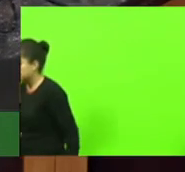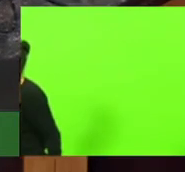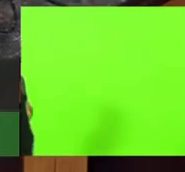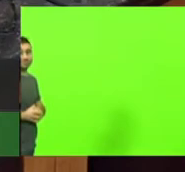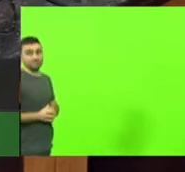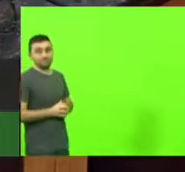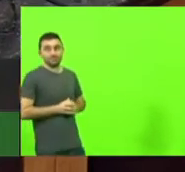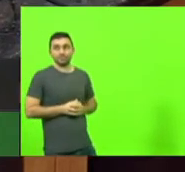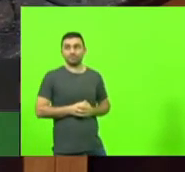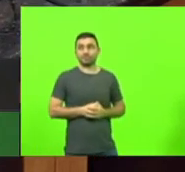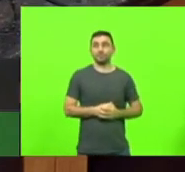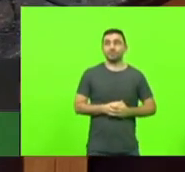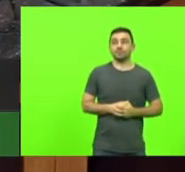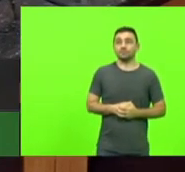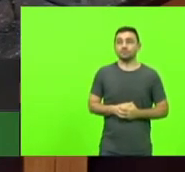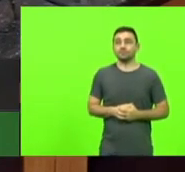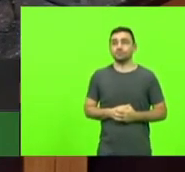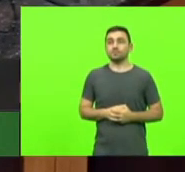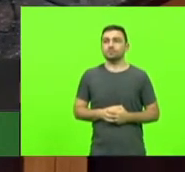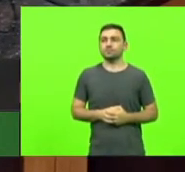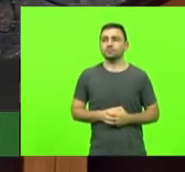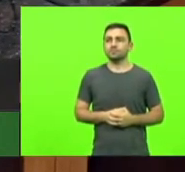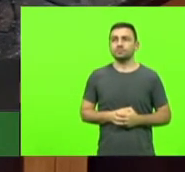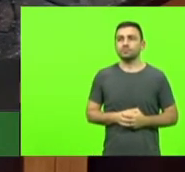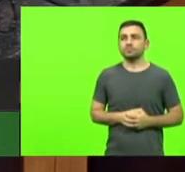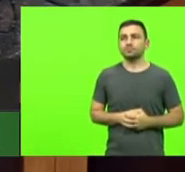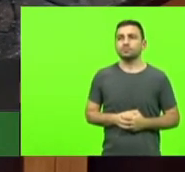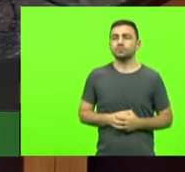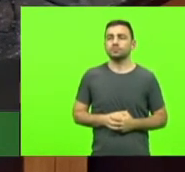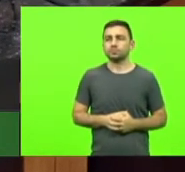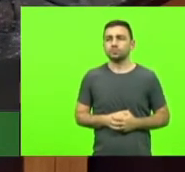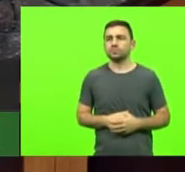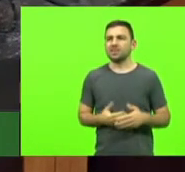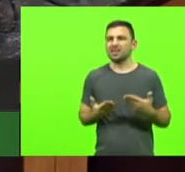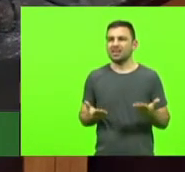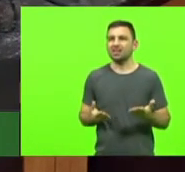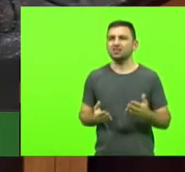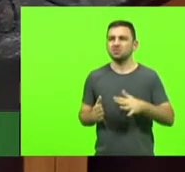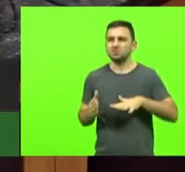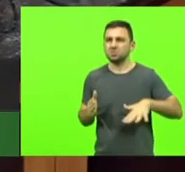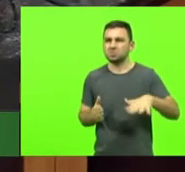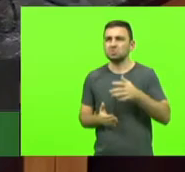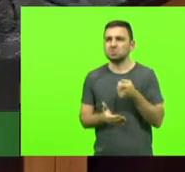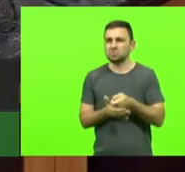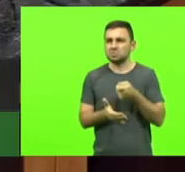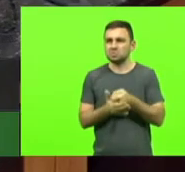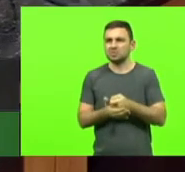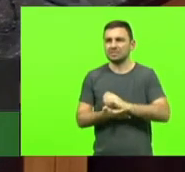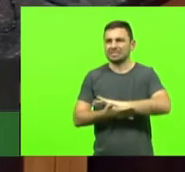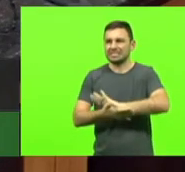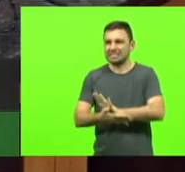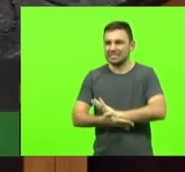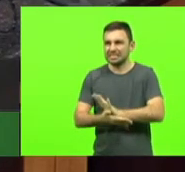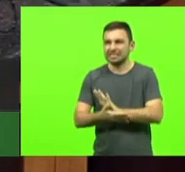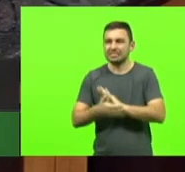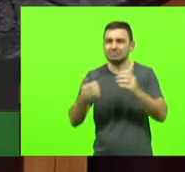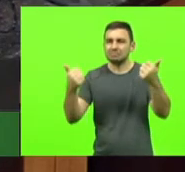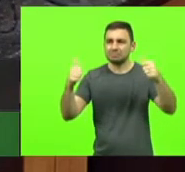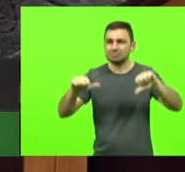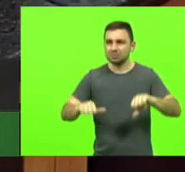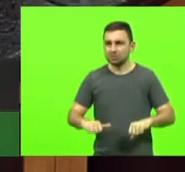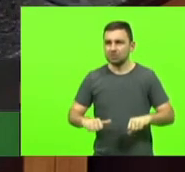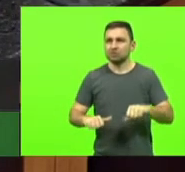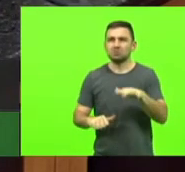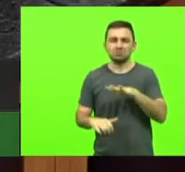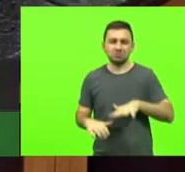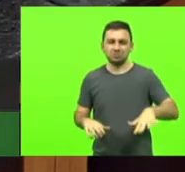a 2001, impõe a um regime totalitário de crueldade incomparável. Patrimônio da humanidade foram